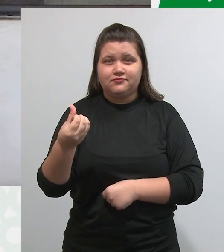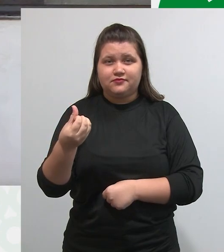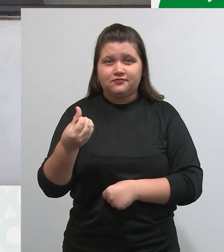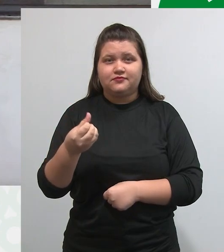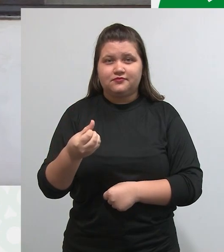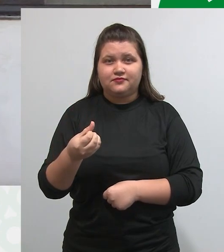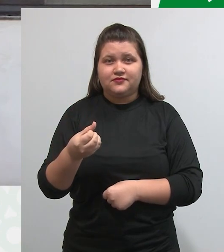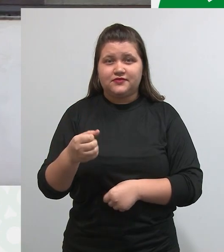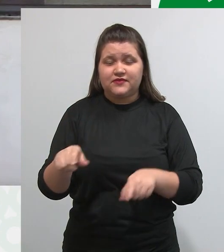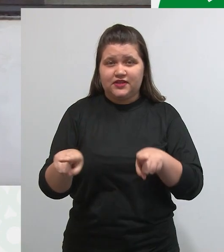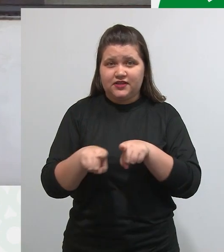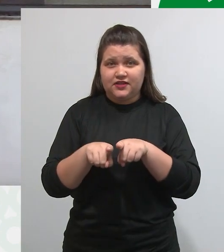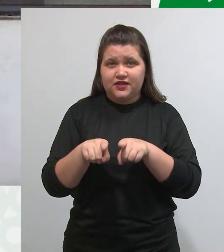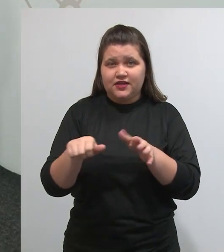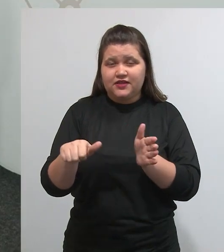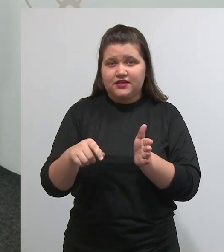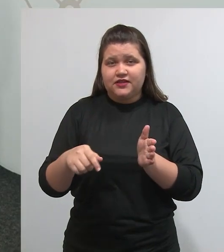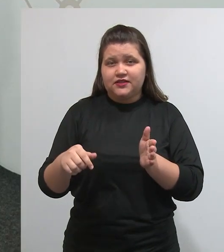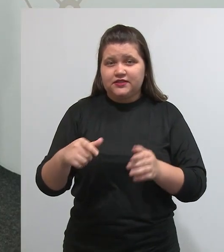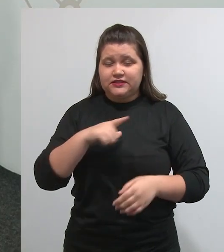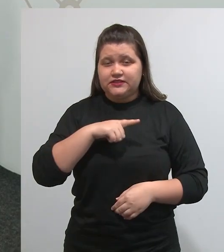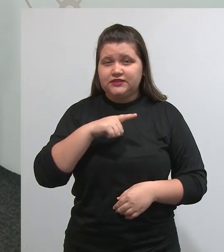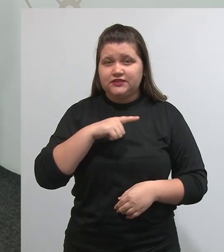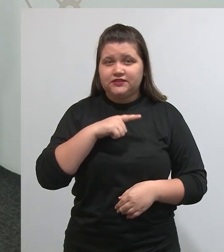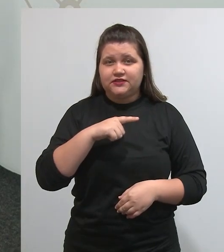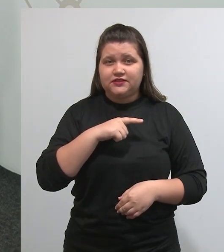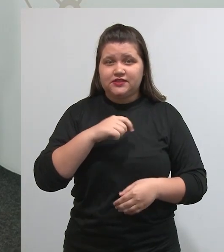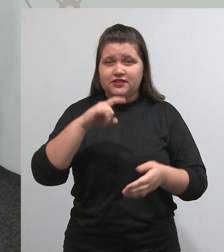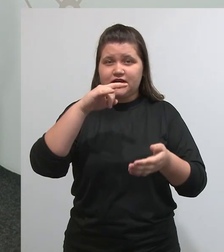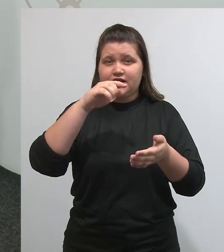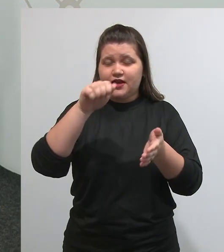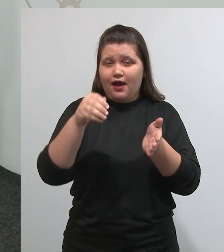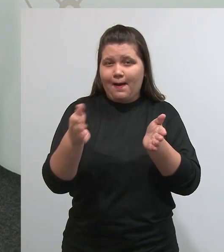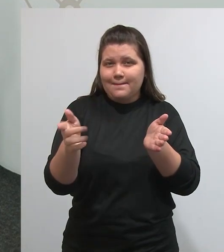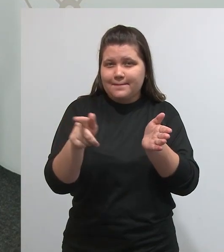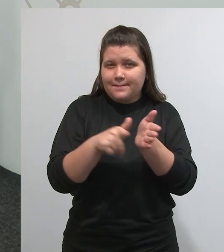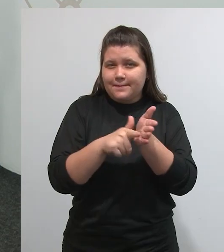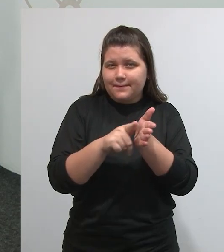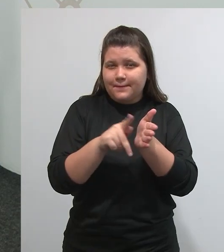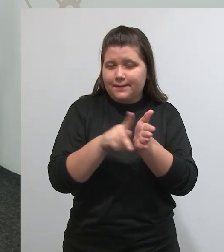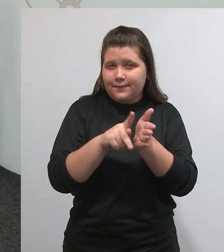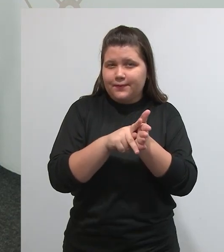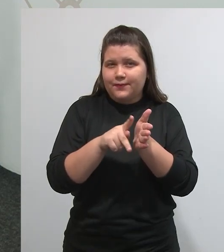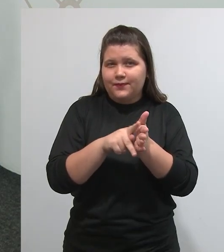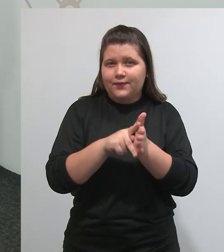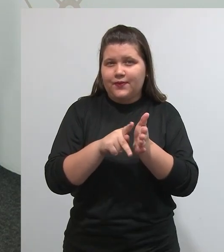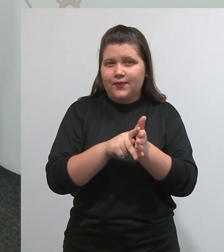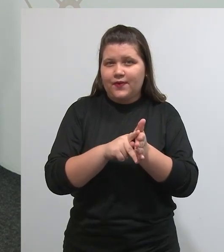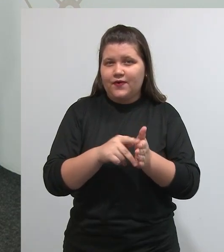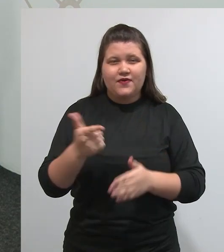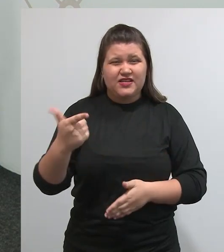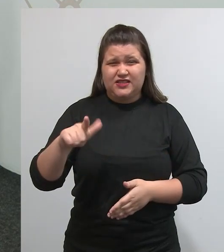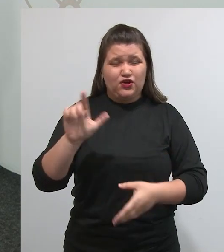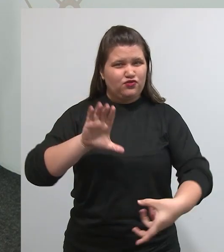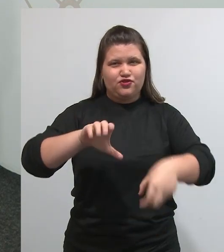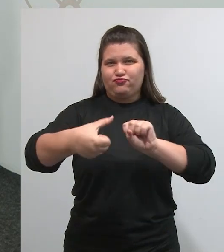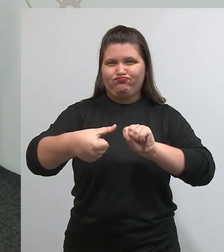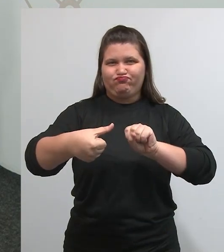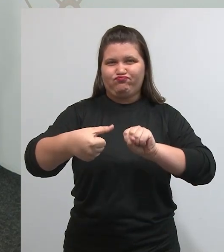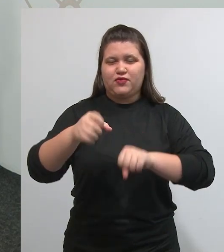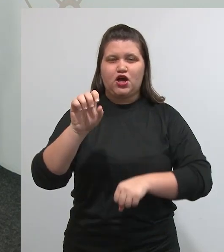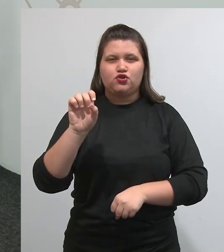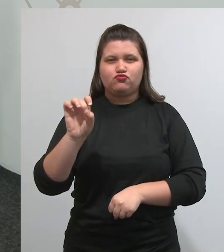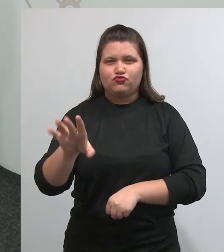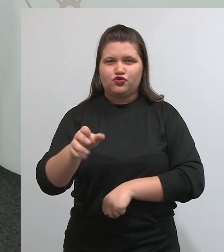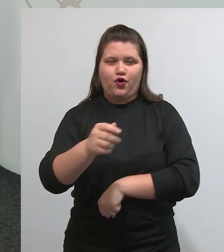época, eu só tinha a 4ª série, não era formada, só tinha a 4ª